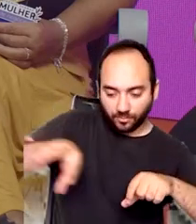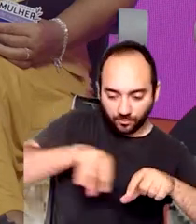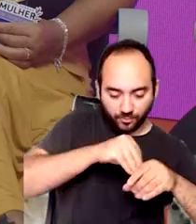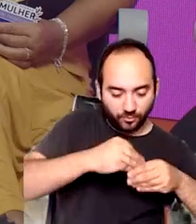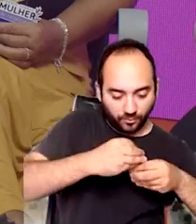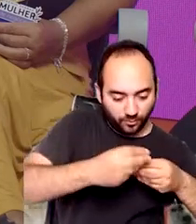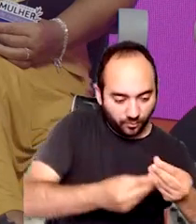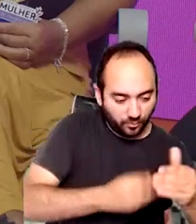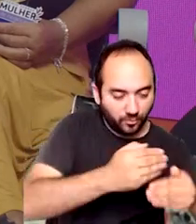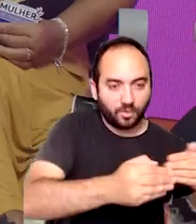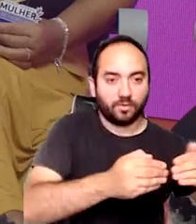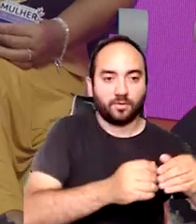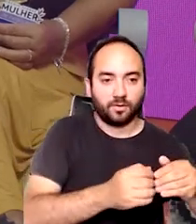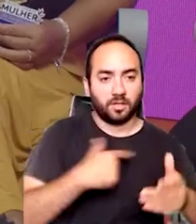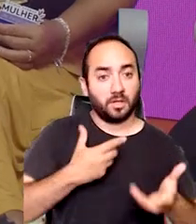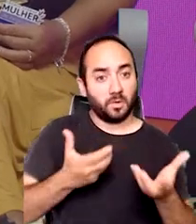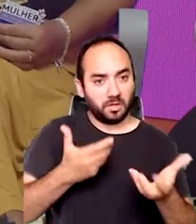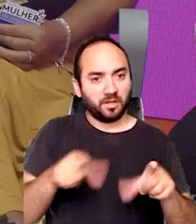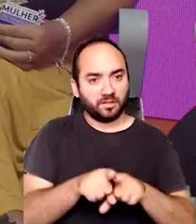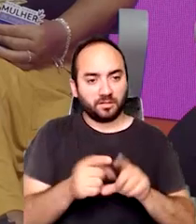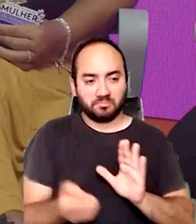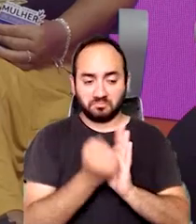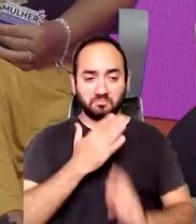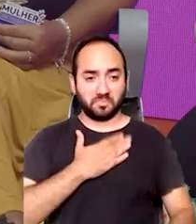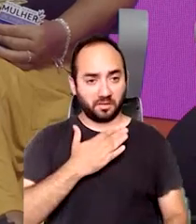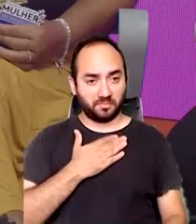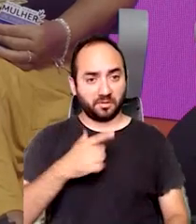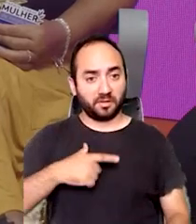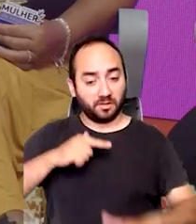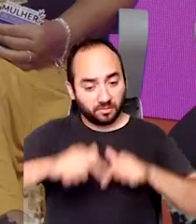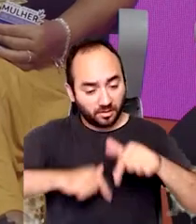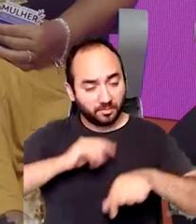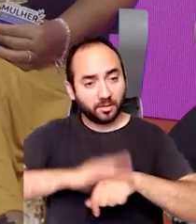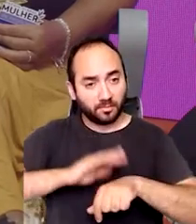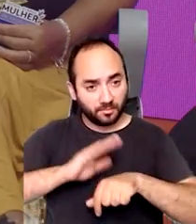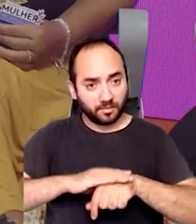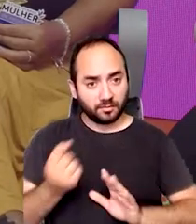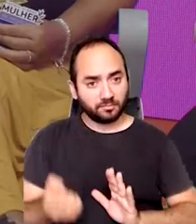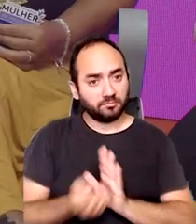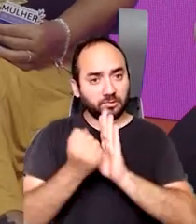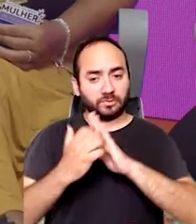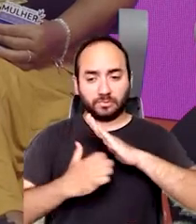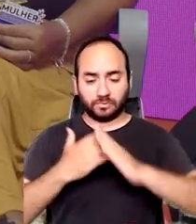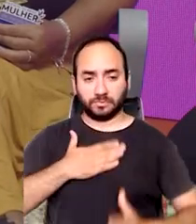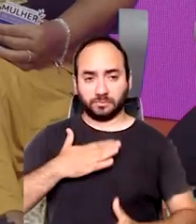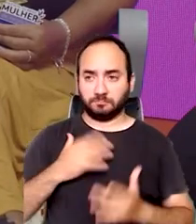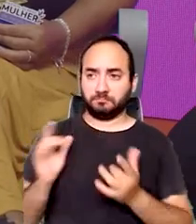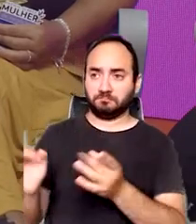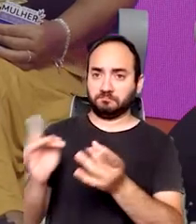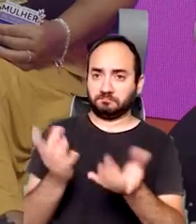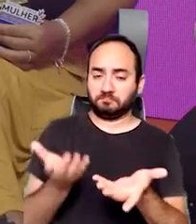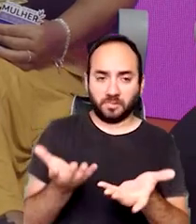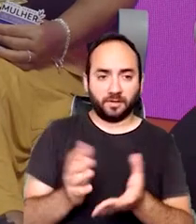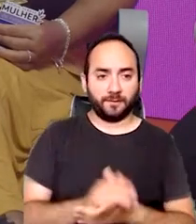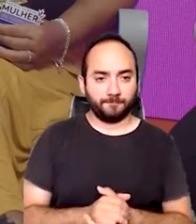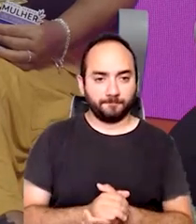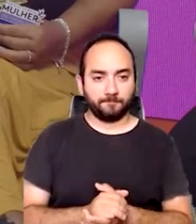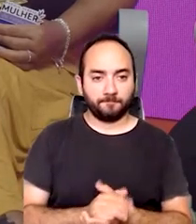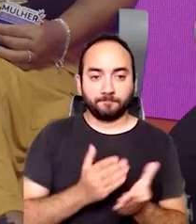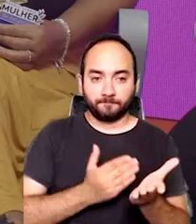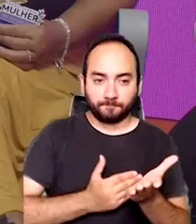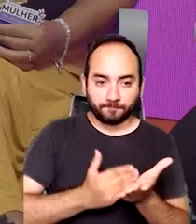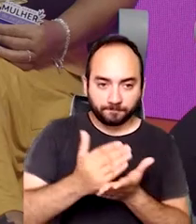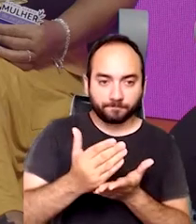destilava aí eu falei eu quero ter minha marca eu quero ter eu quero ter isso como um negócio